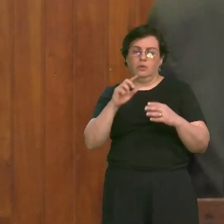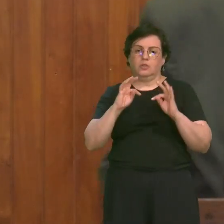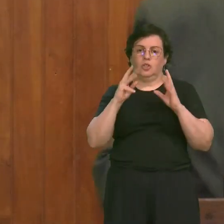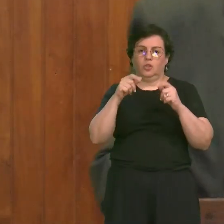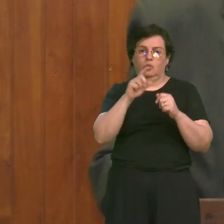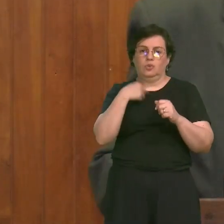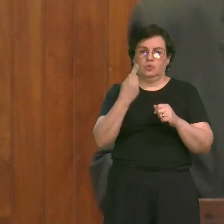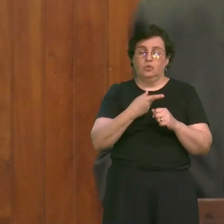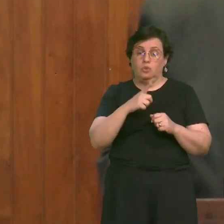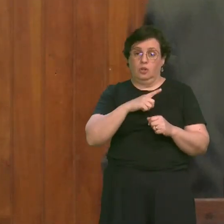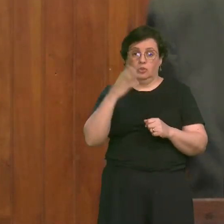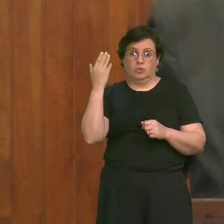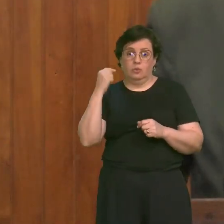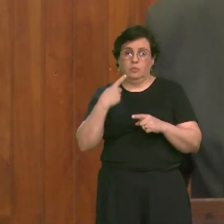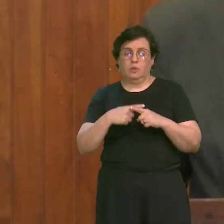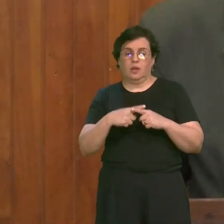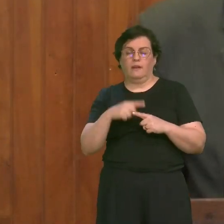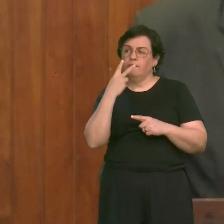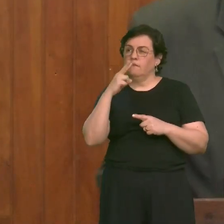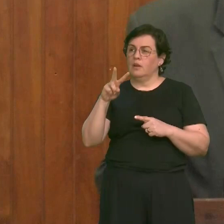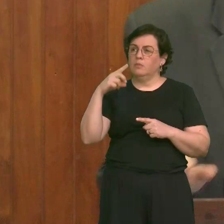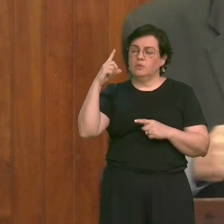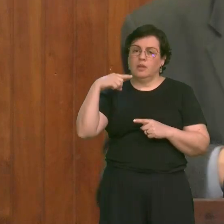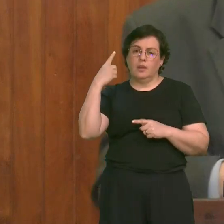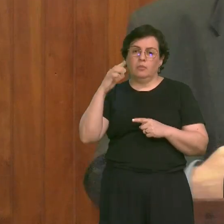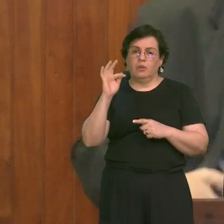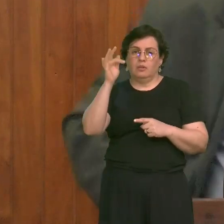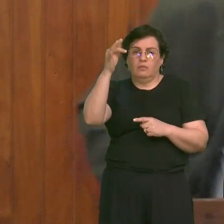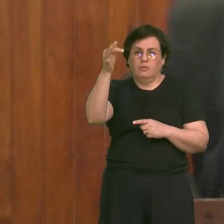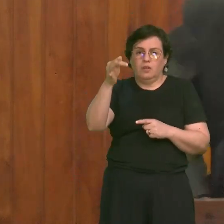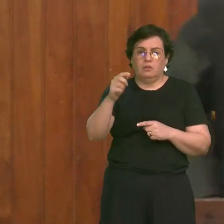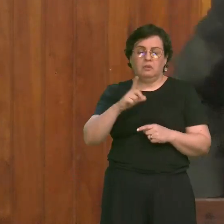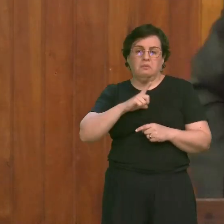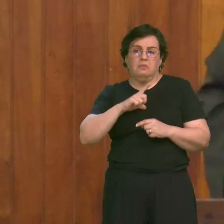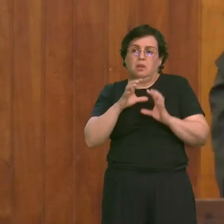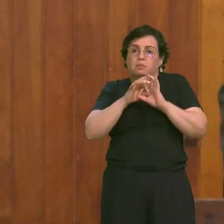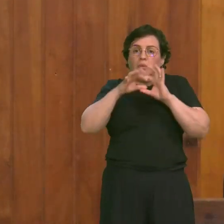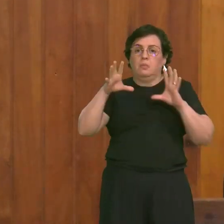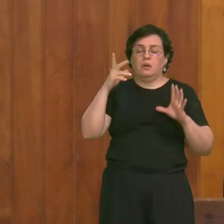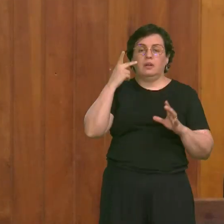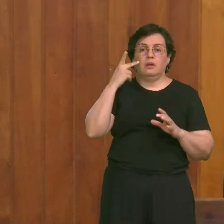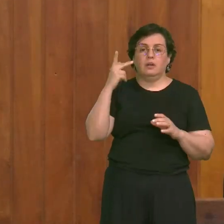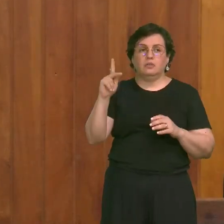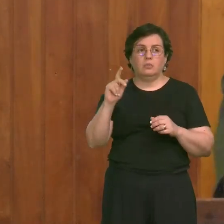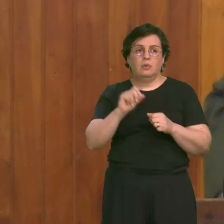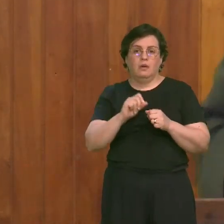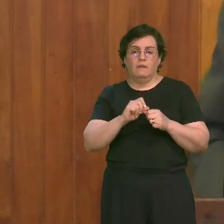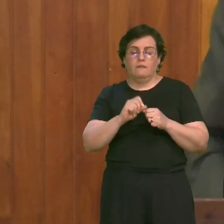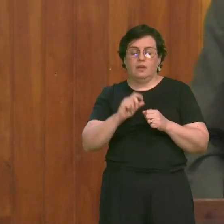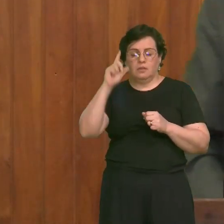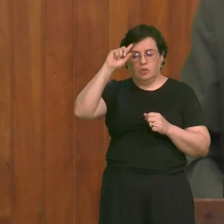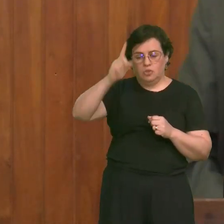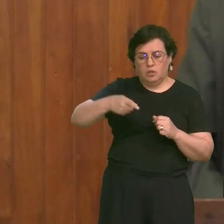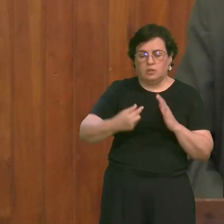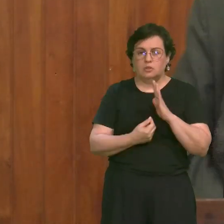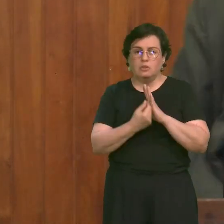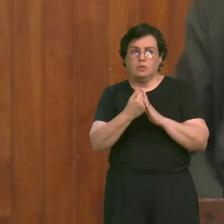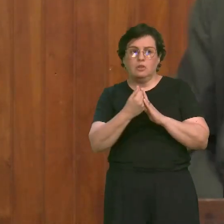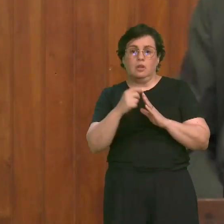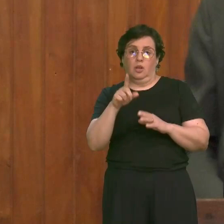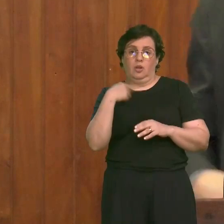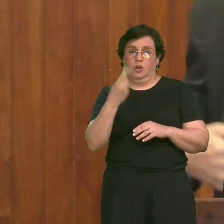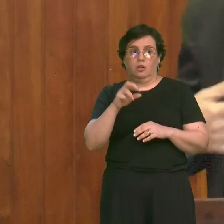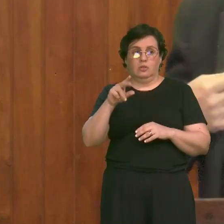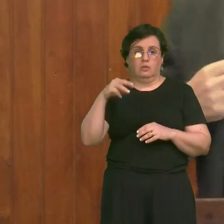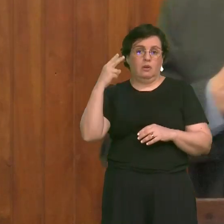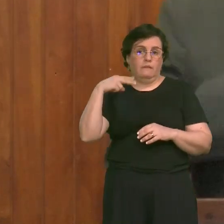porque víamos o deputado federal tendo autonomia para fazer indicação de um orçamento deputado estadual e nós como